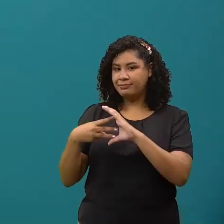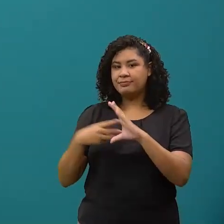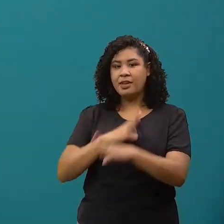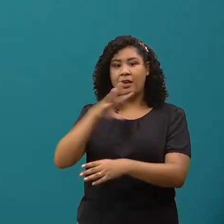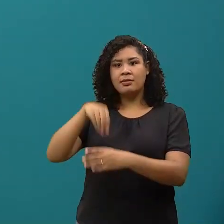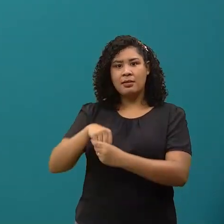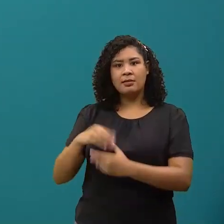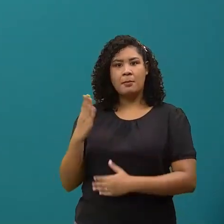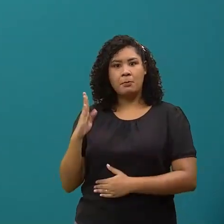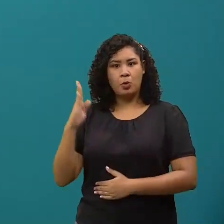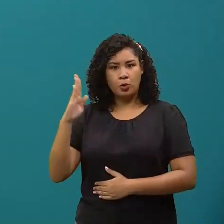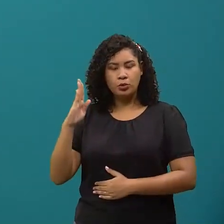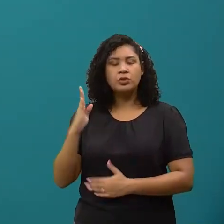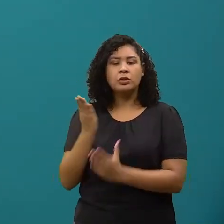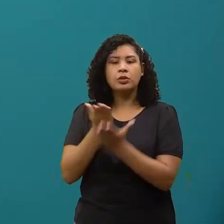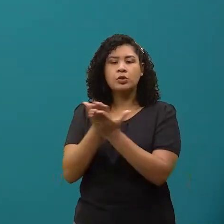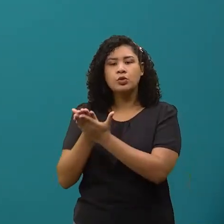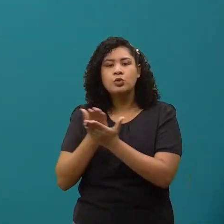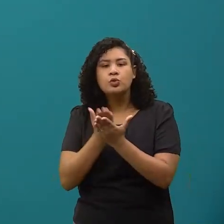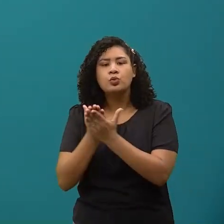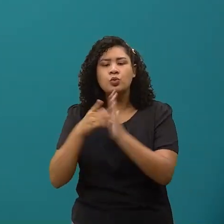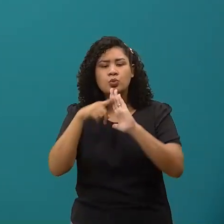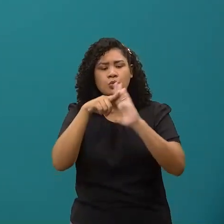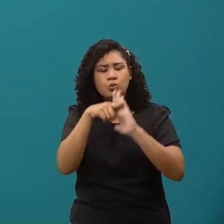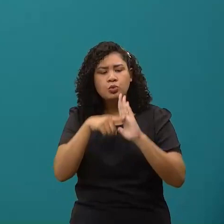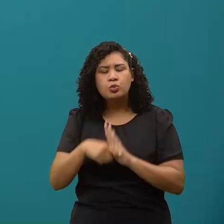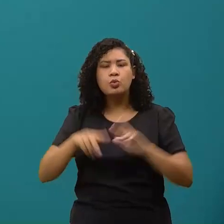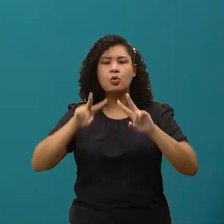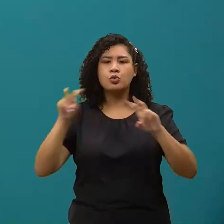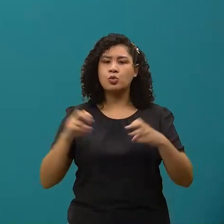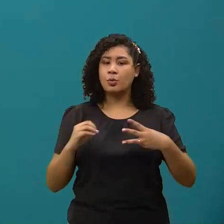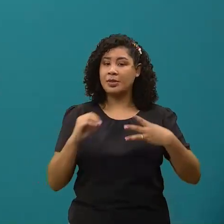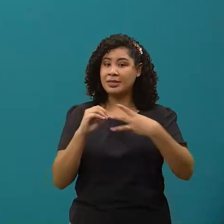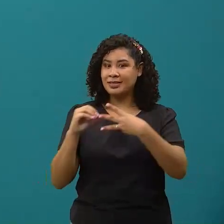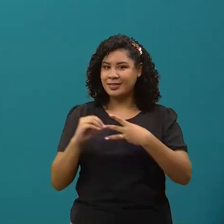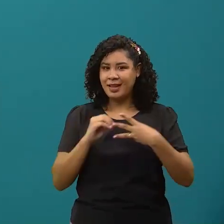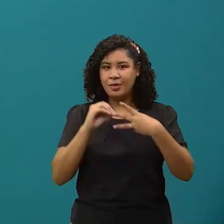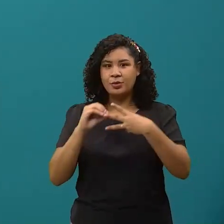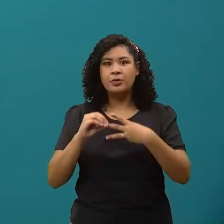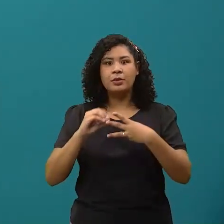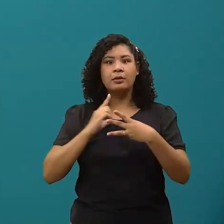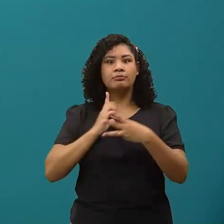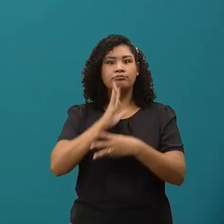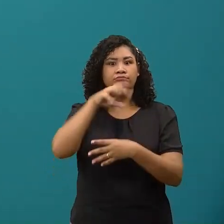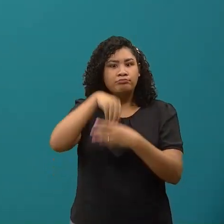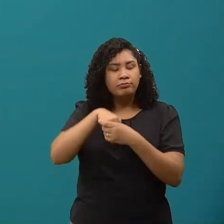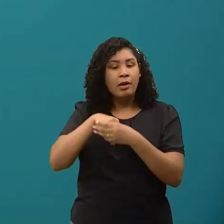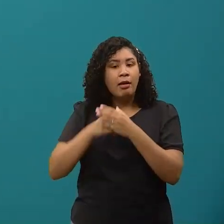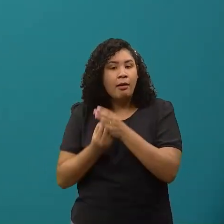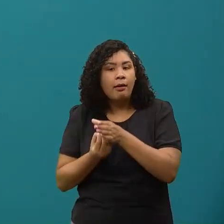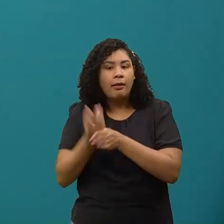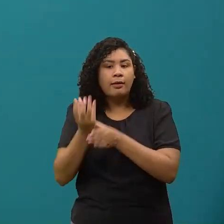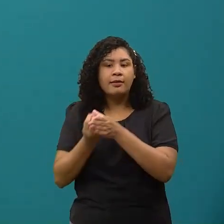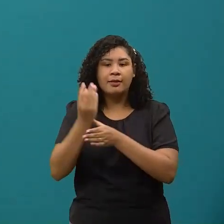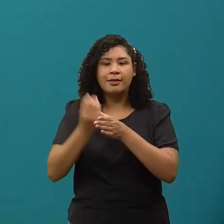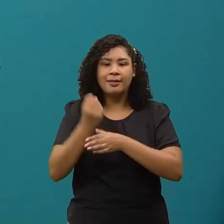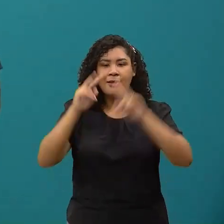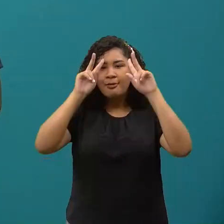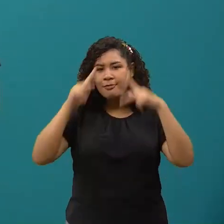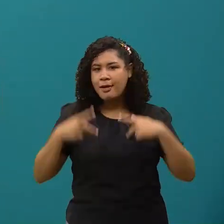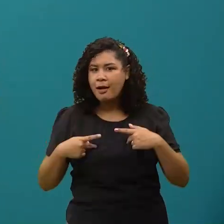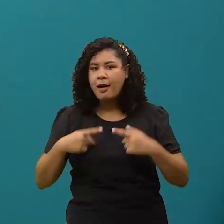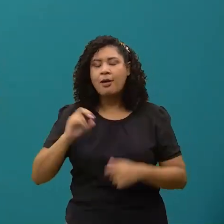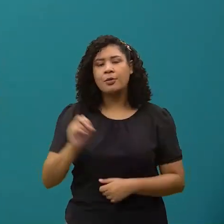sobre as células. Células são a unidade morfofisiológica que vão formar os seres vivos. Uma